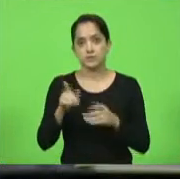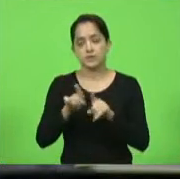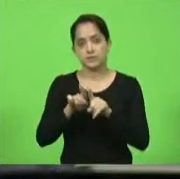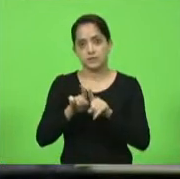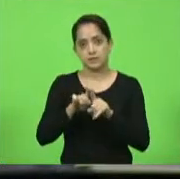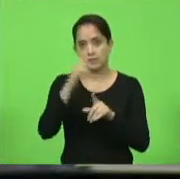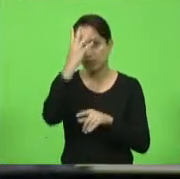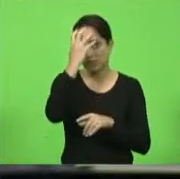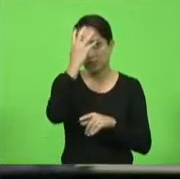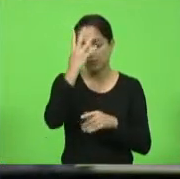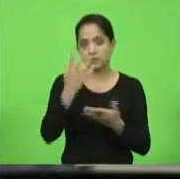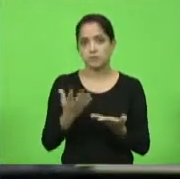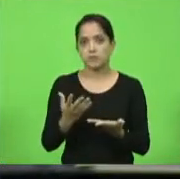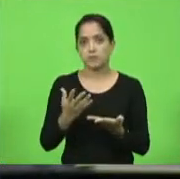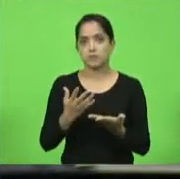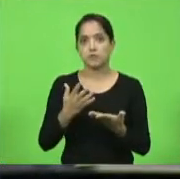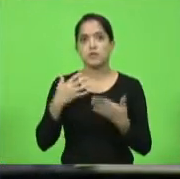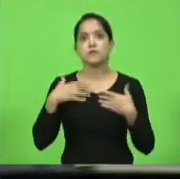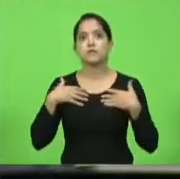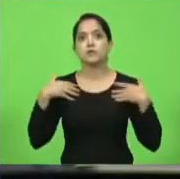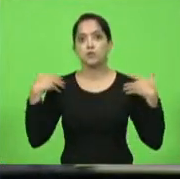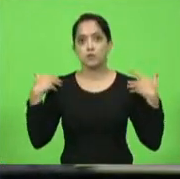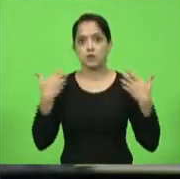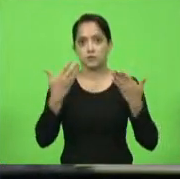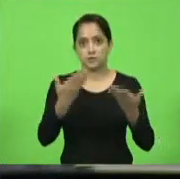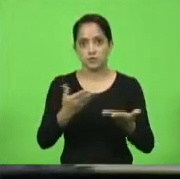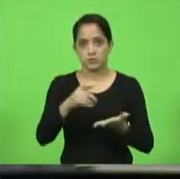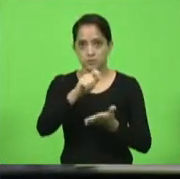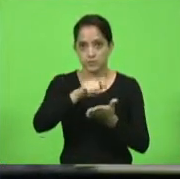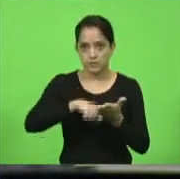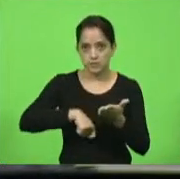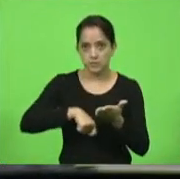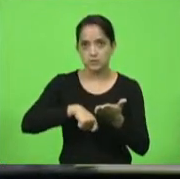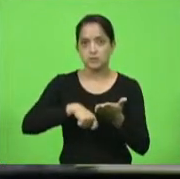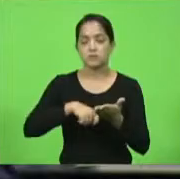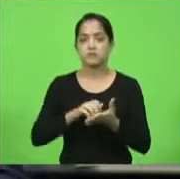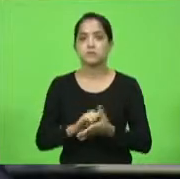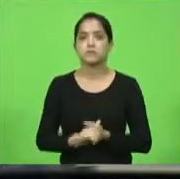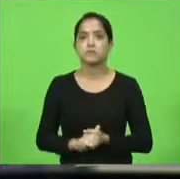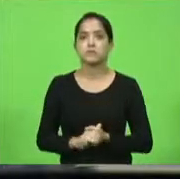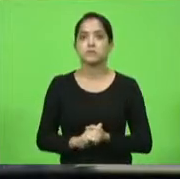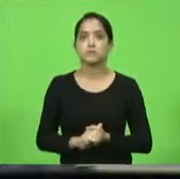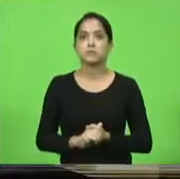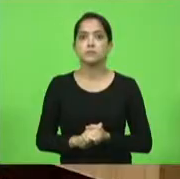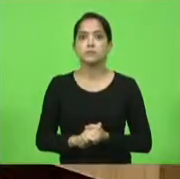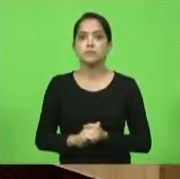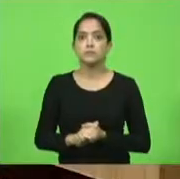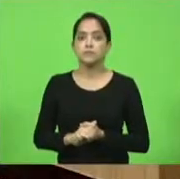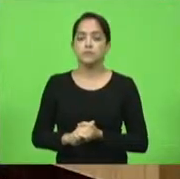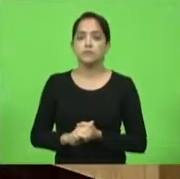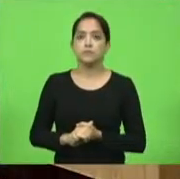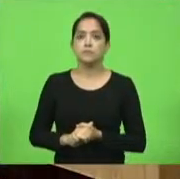fico honrado também de receber a sua assinatura como signatário dessa moção.